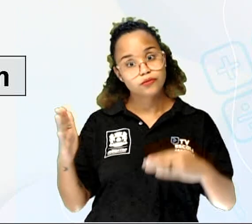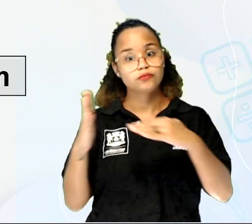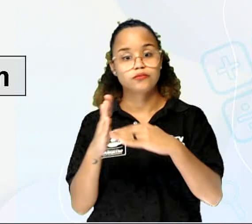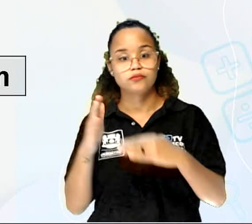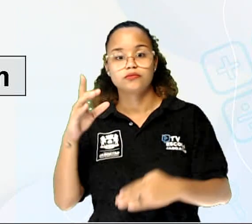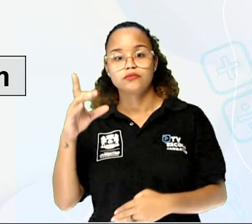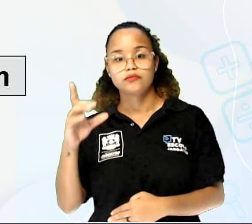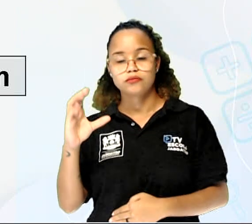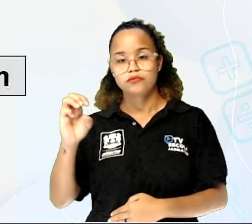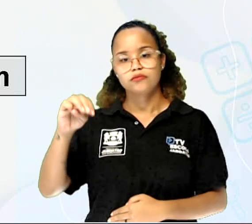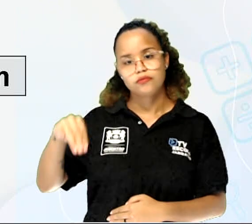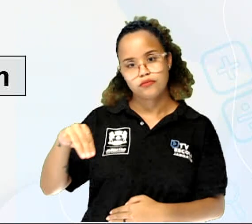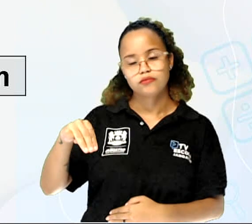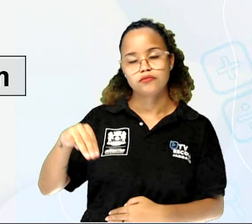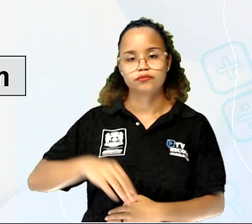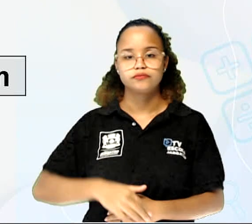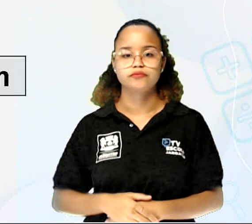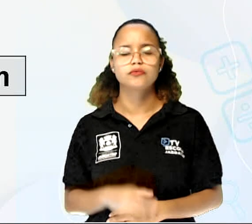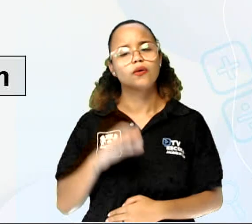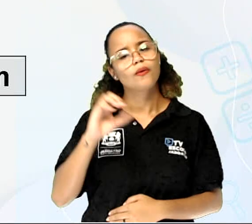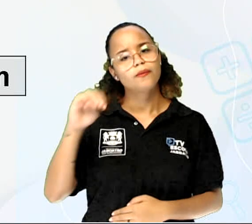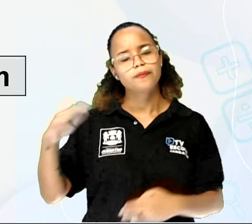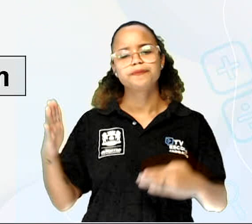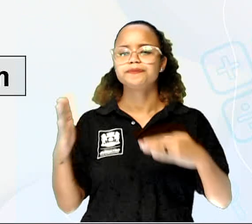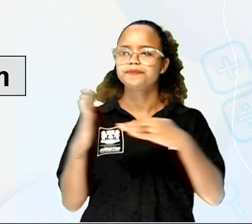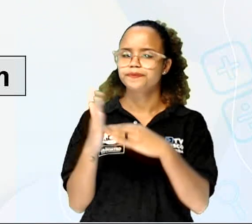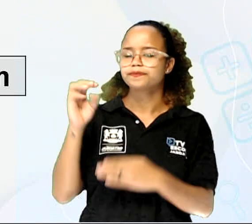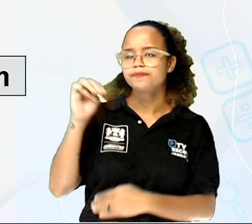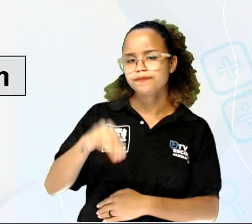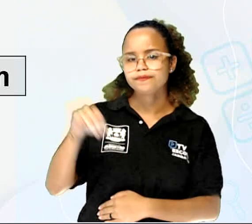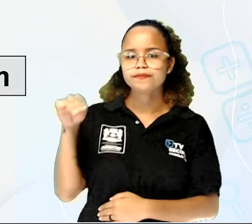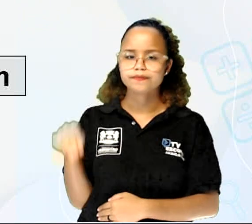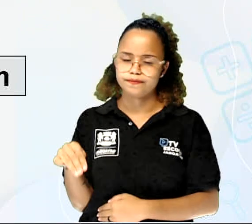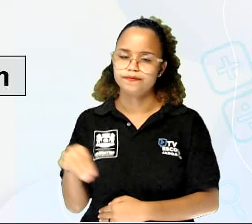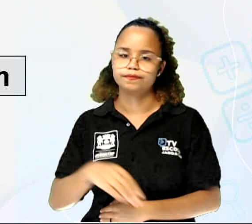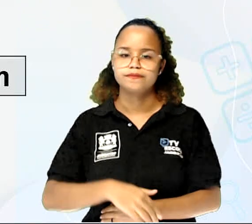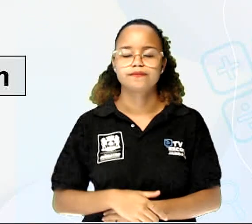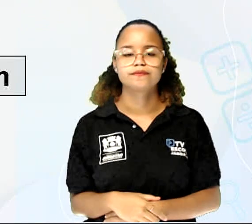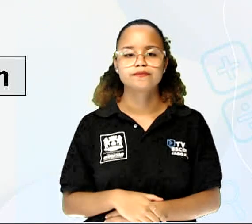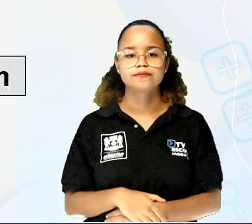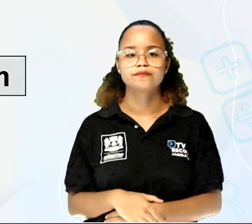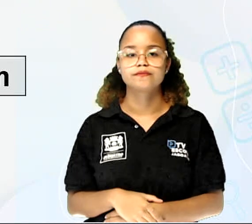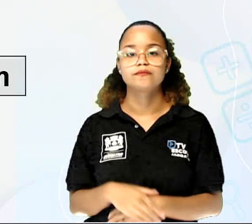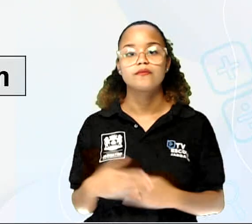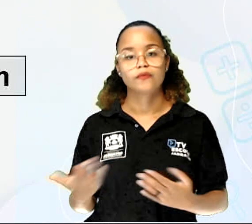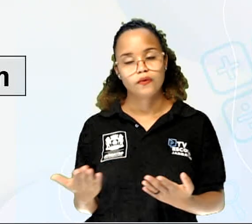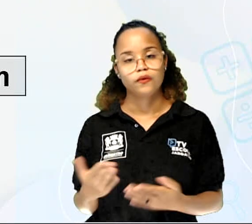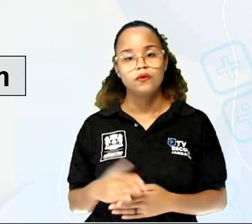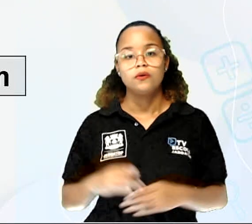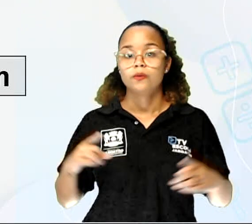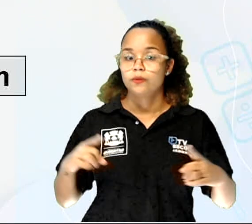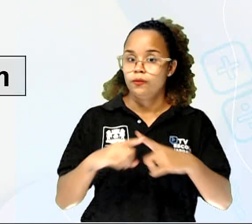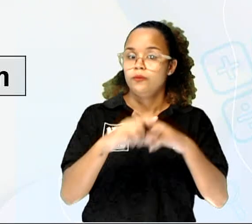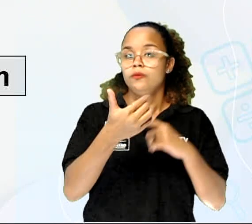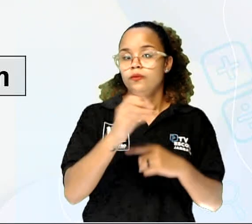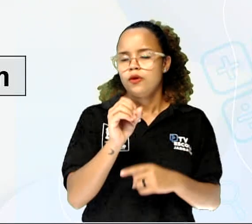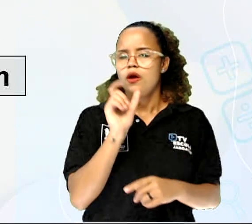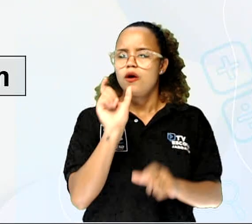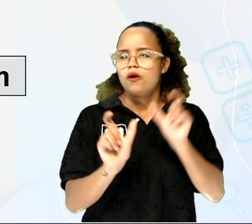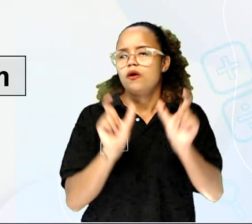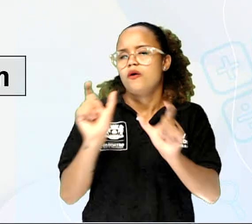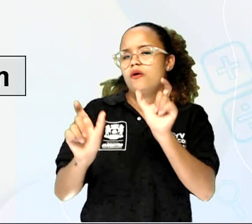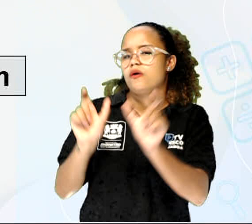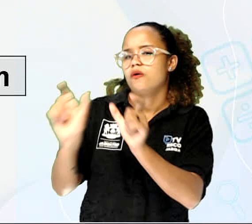decímetro, de decímetro para centímetro e de centímetro para milímetro. E a gente vai multiplicando por 10,